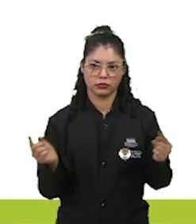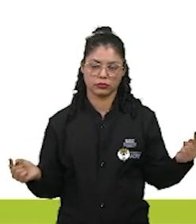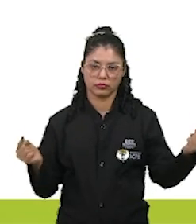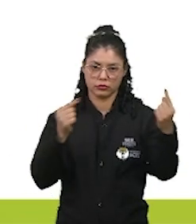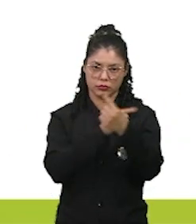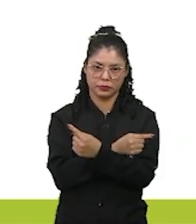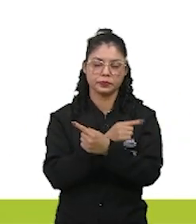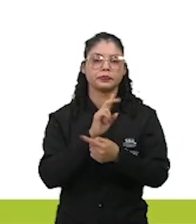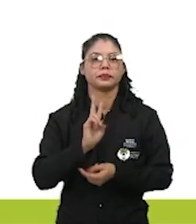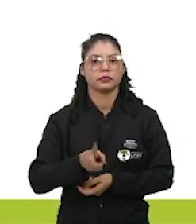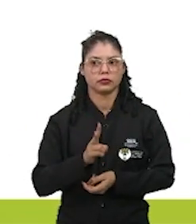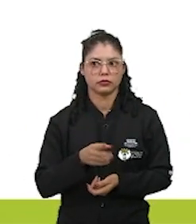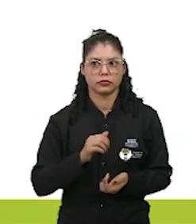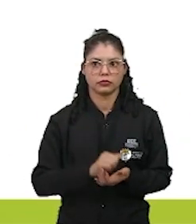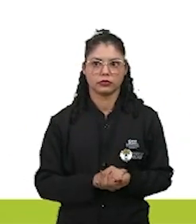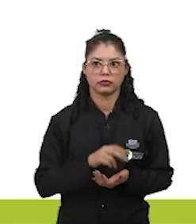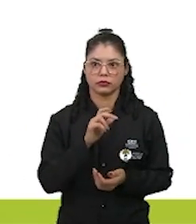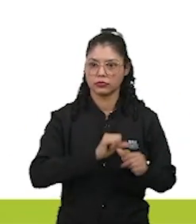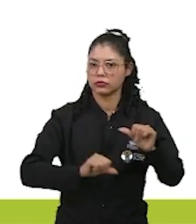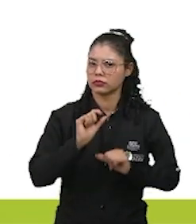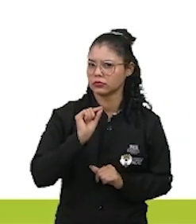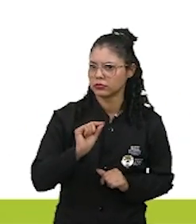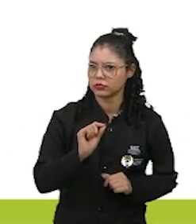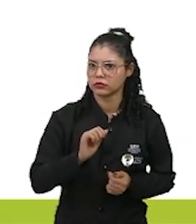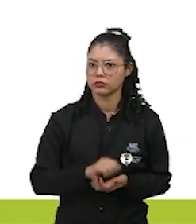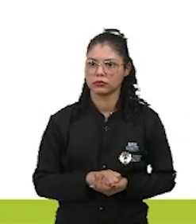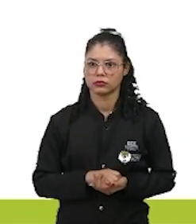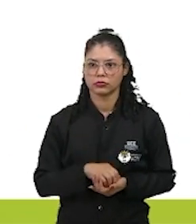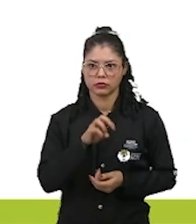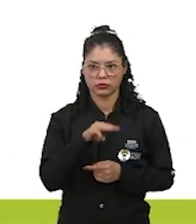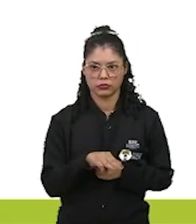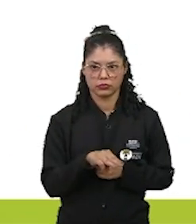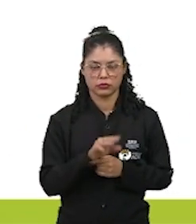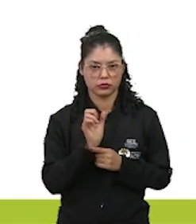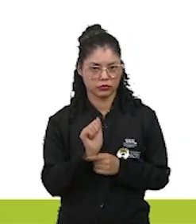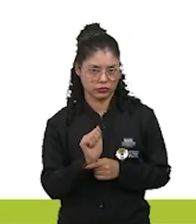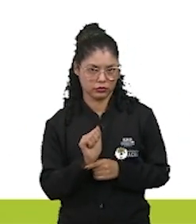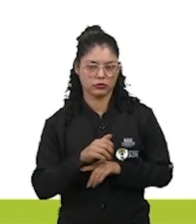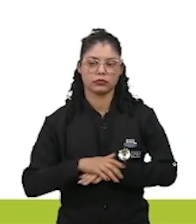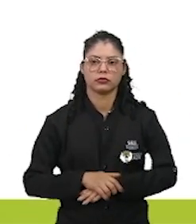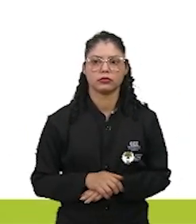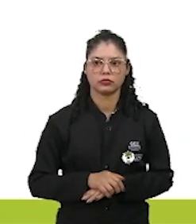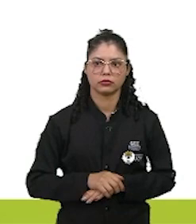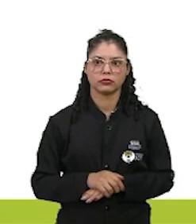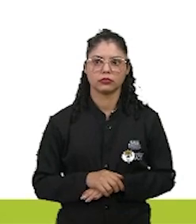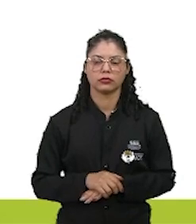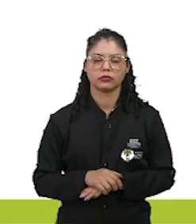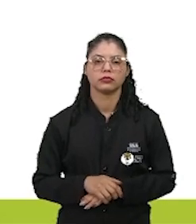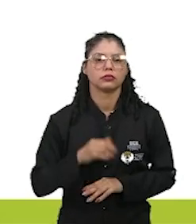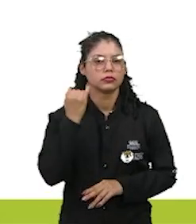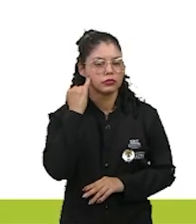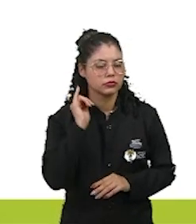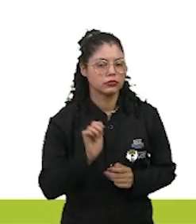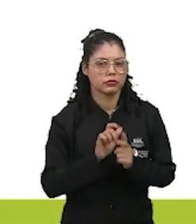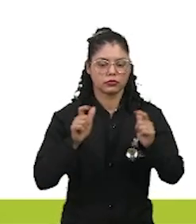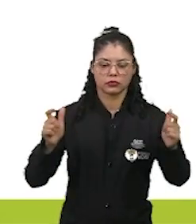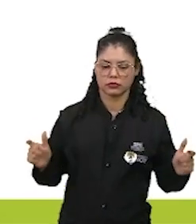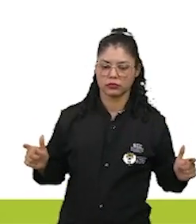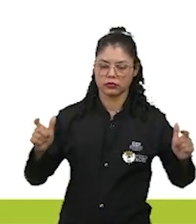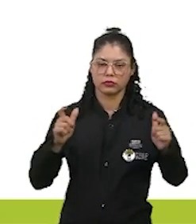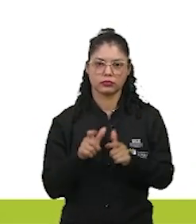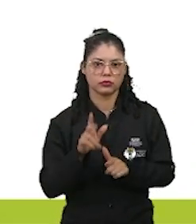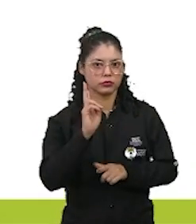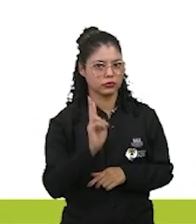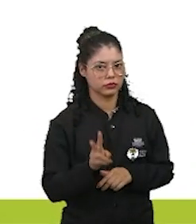é m, e m é a tangente do ângulo θ, tá bom? Por isso que eu falo no início da hora. O AM, o M é